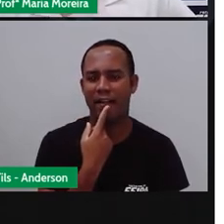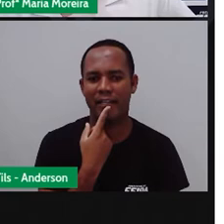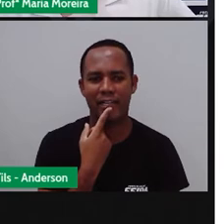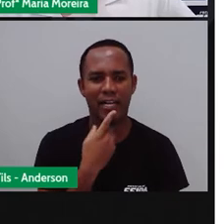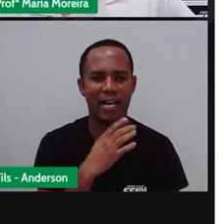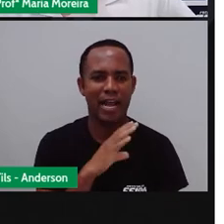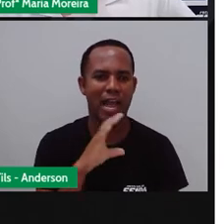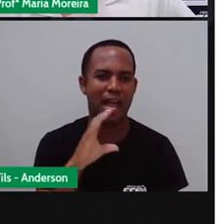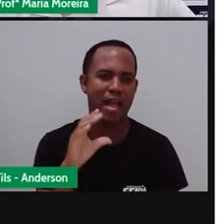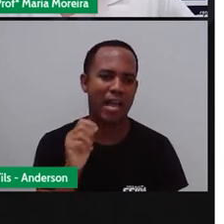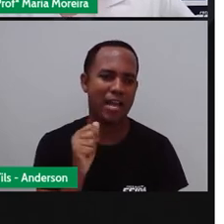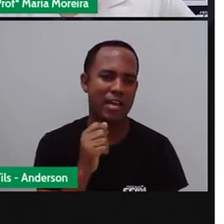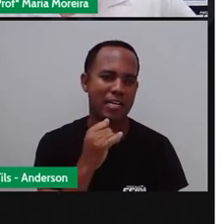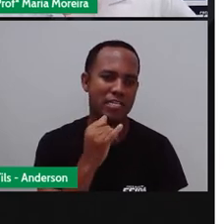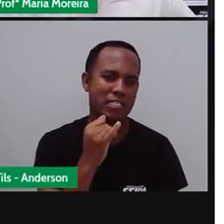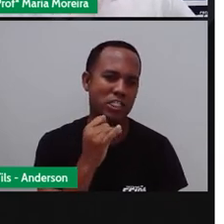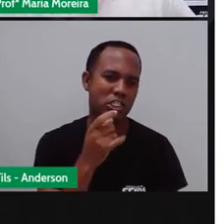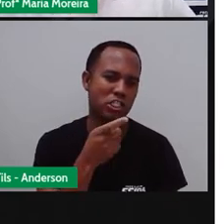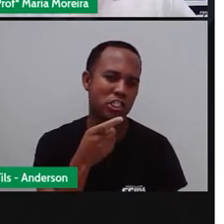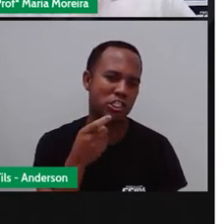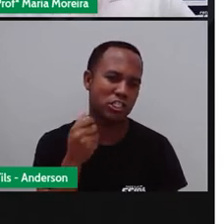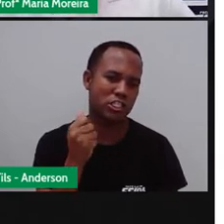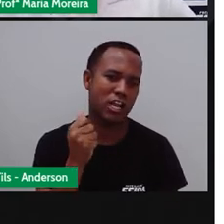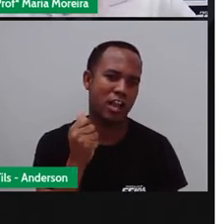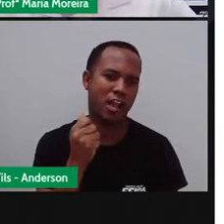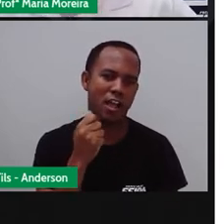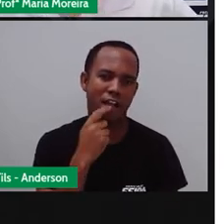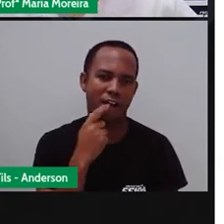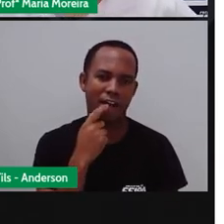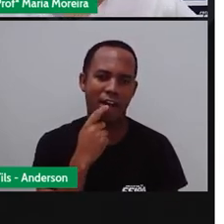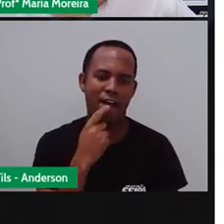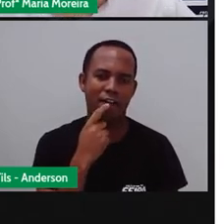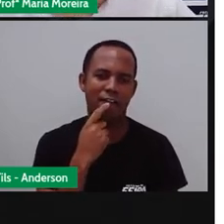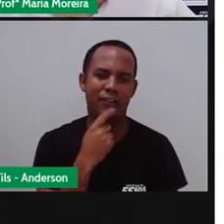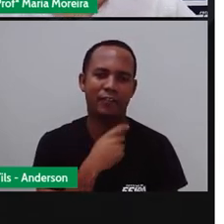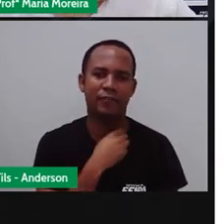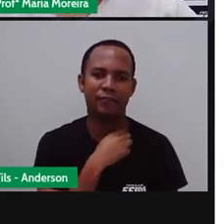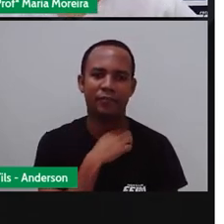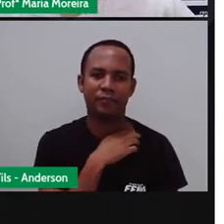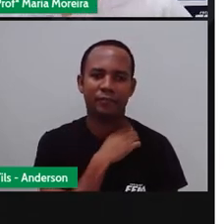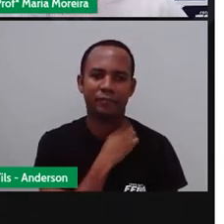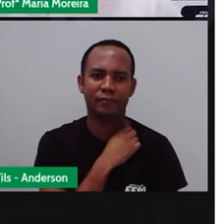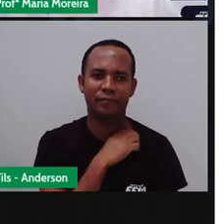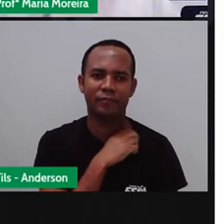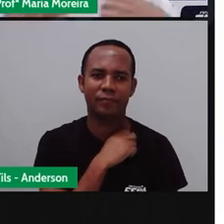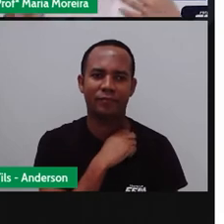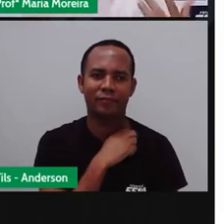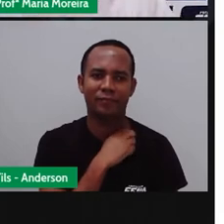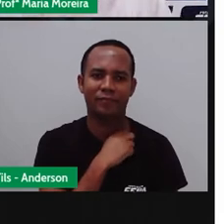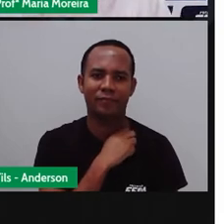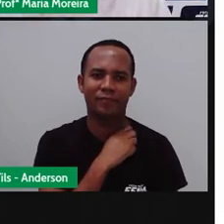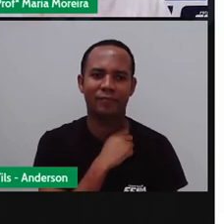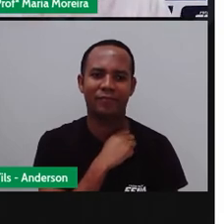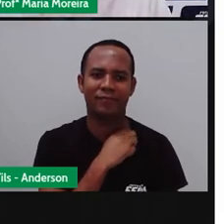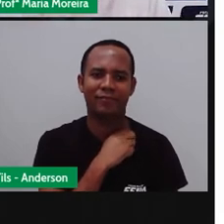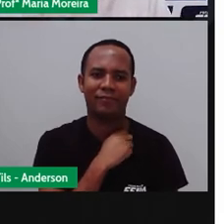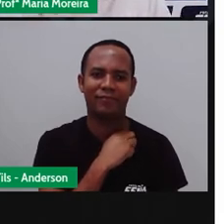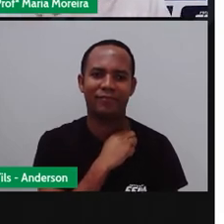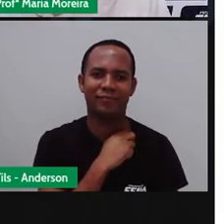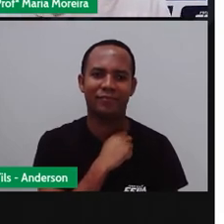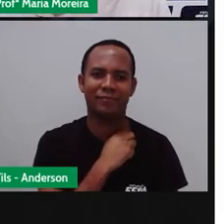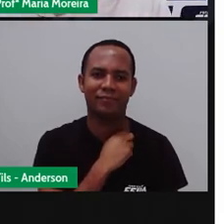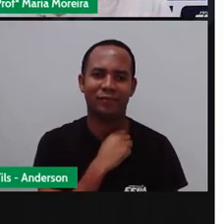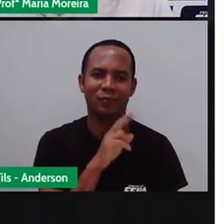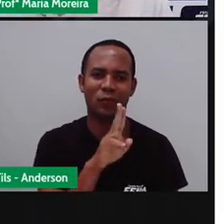a. Ó, a caixa. Aisha escolheu a caixa. Eixa, eu queria se incrementar. Deixar o nome da